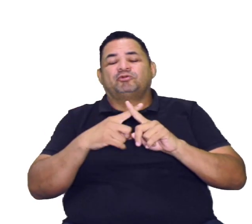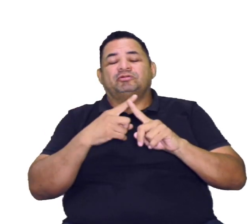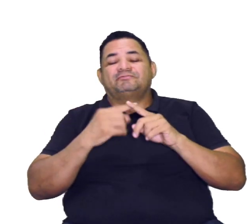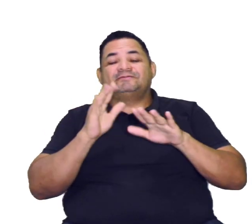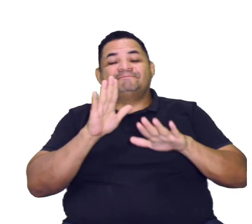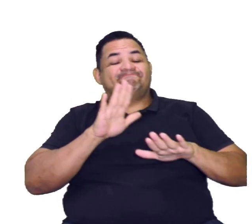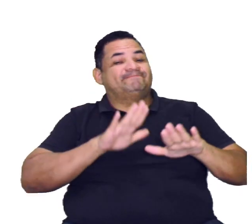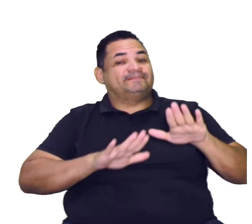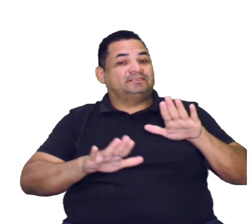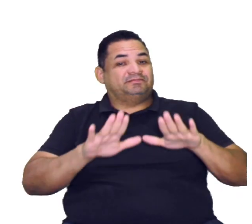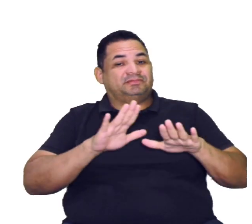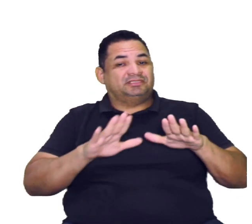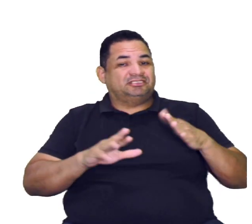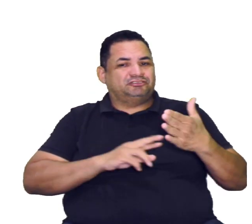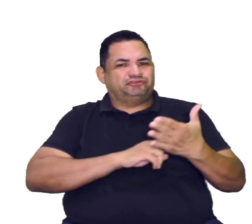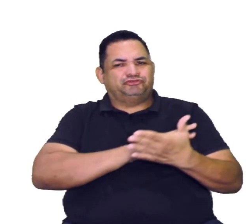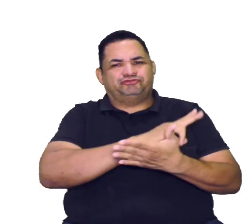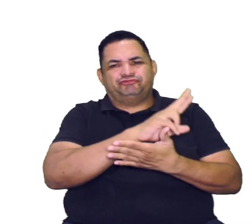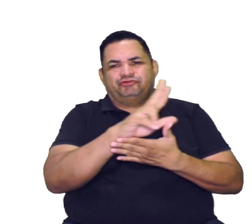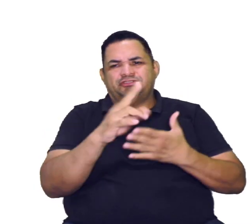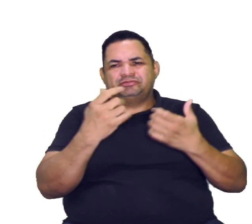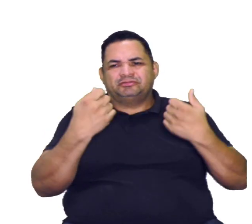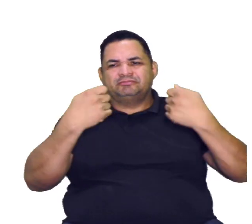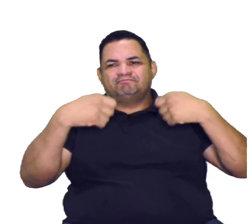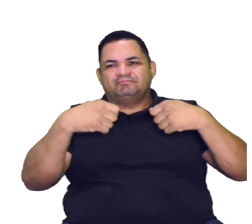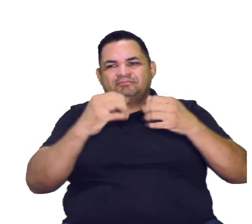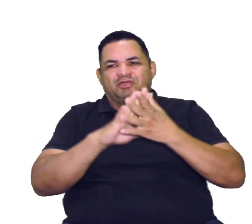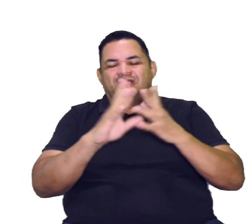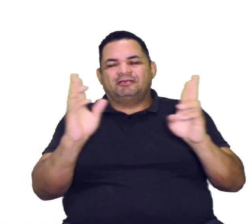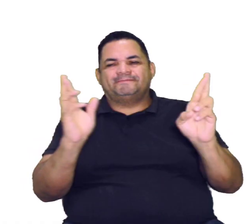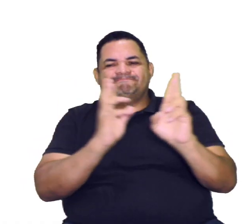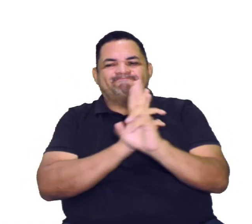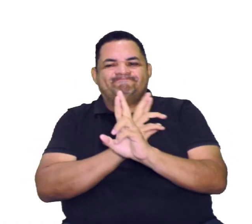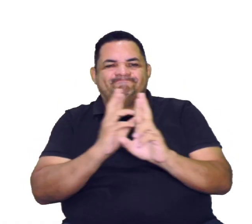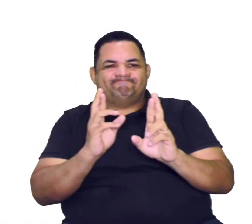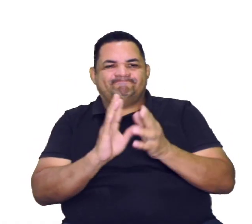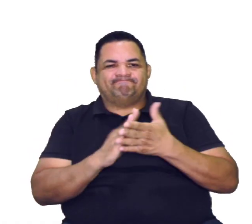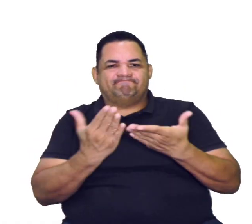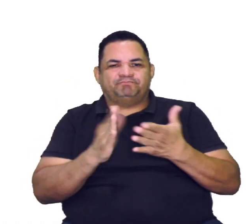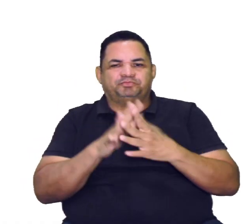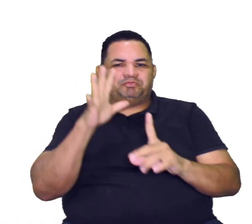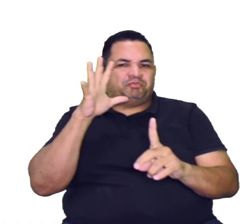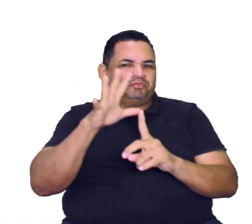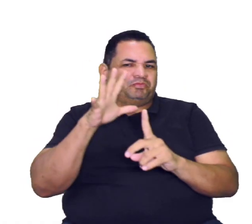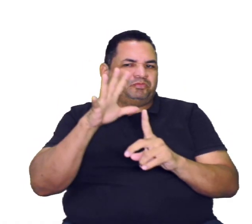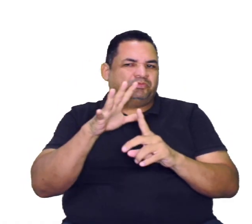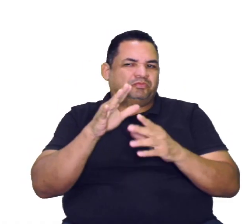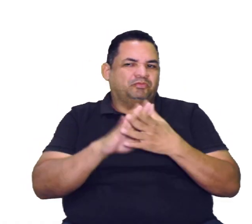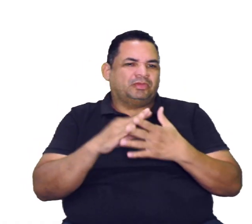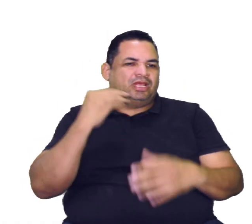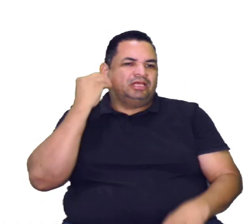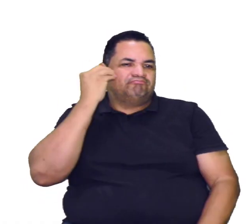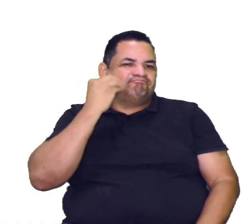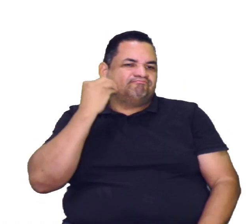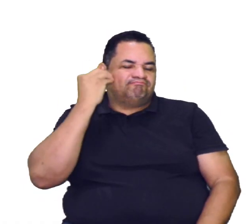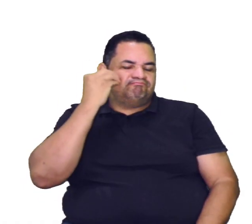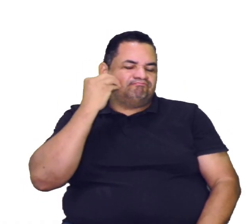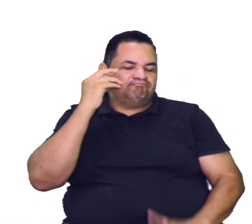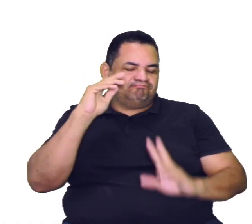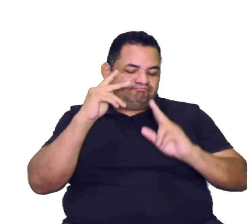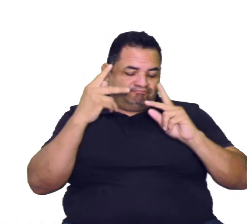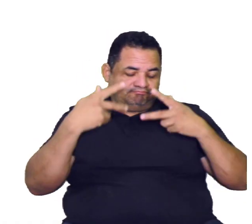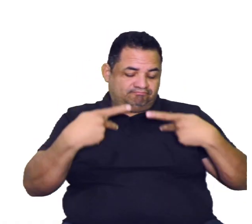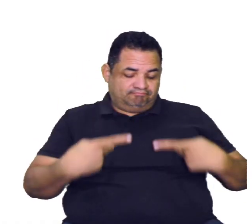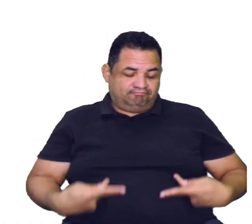elementos que se interrelacionam de maneiras variadas e podem influenciar a experiência que